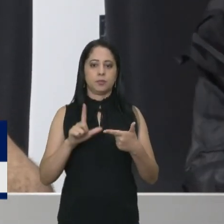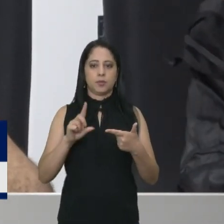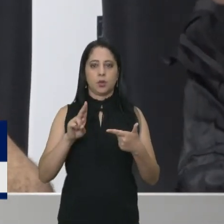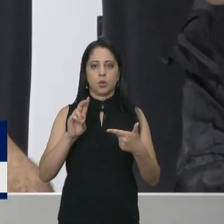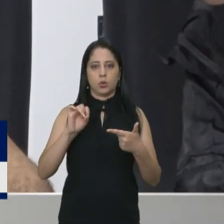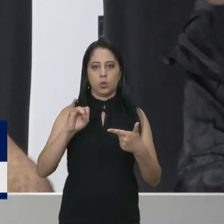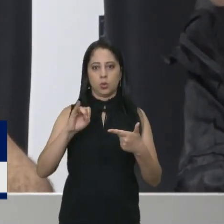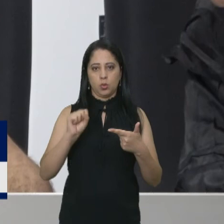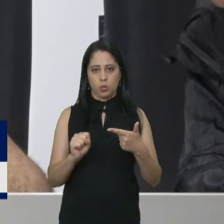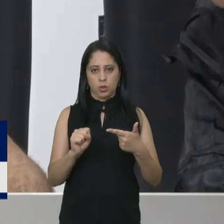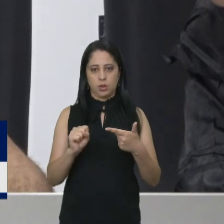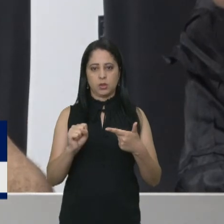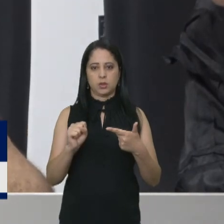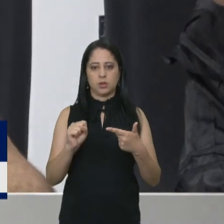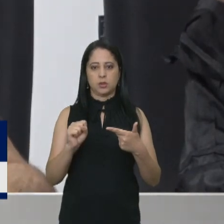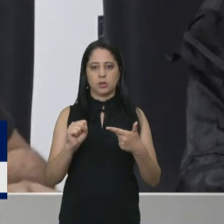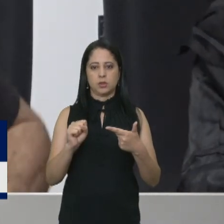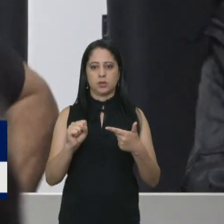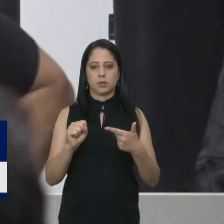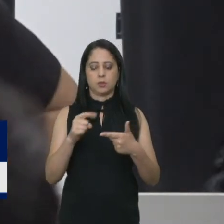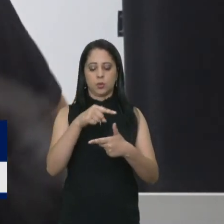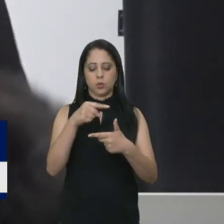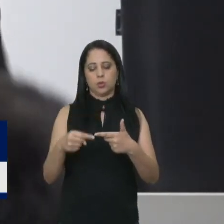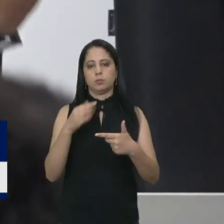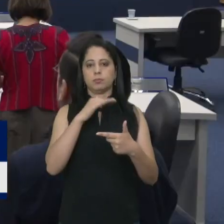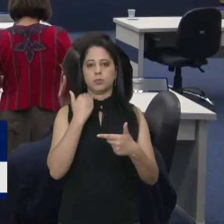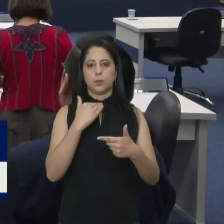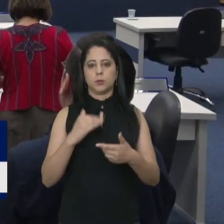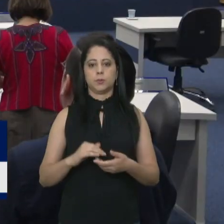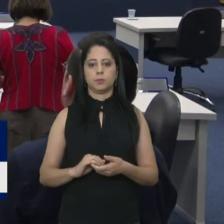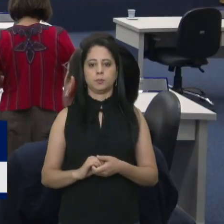Luiz Augusto Santana Peninha.